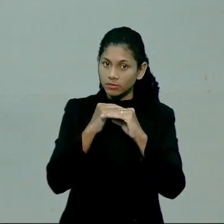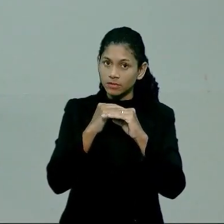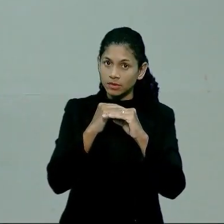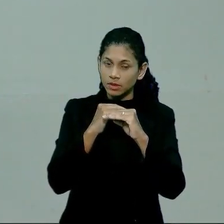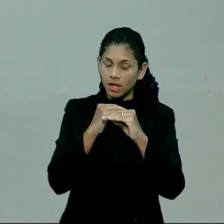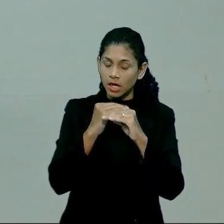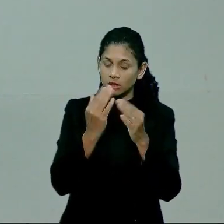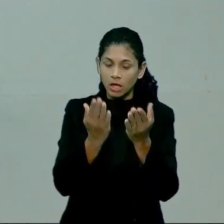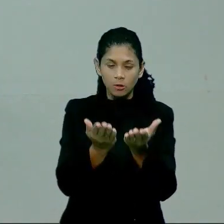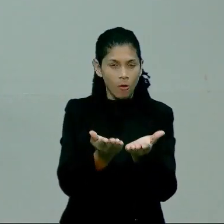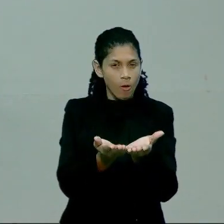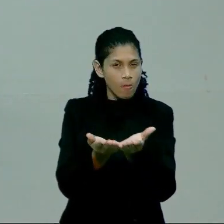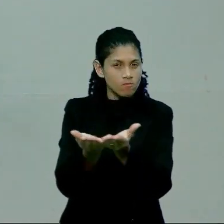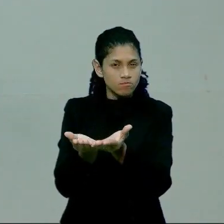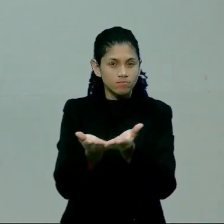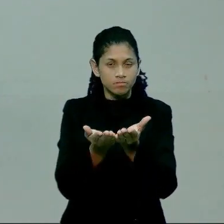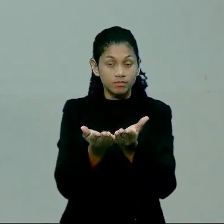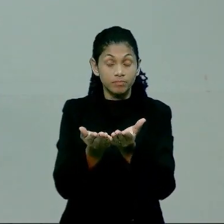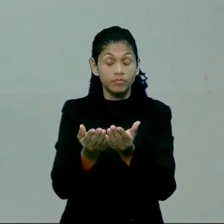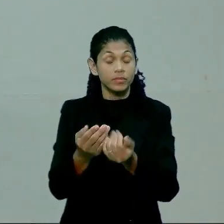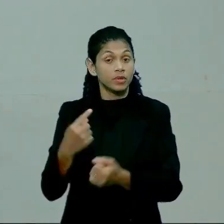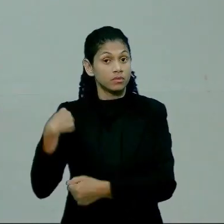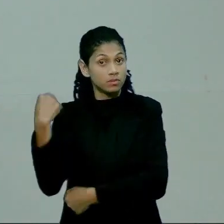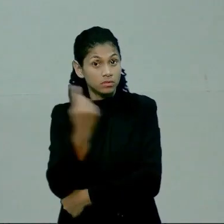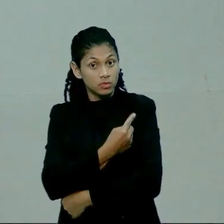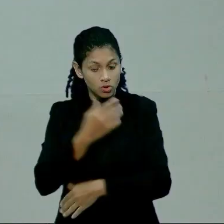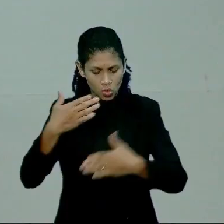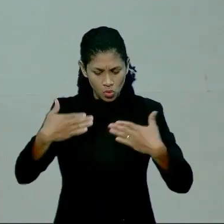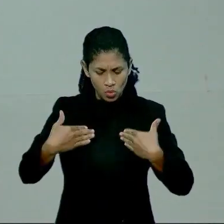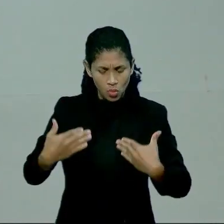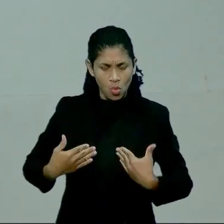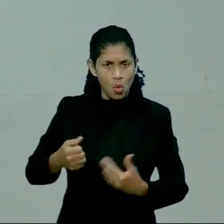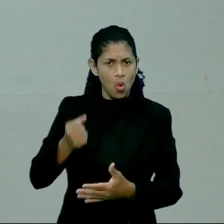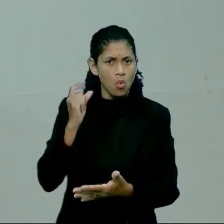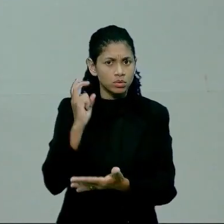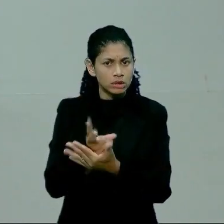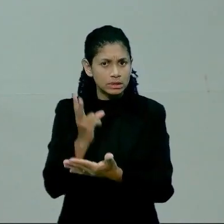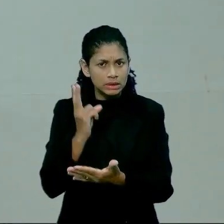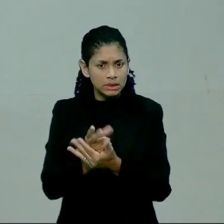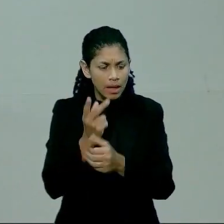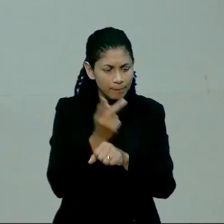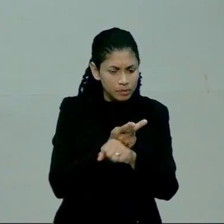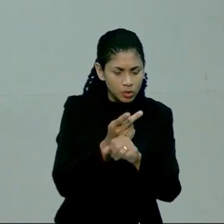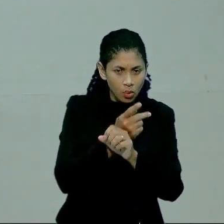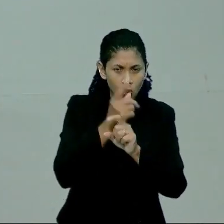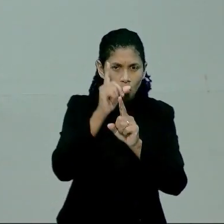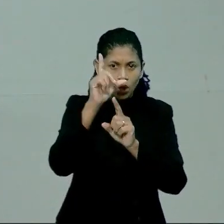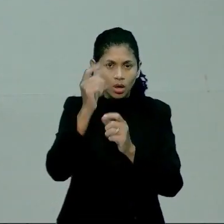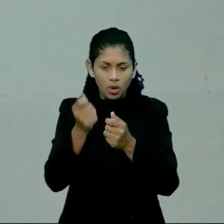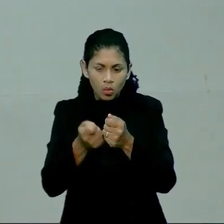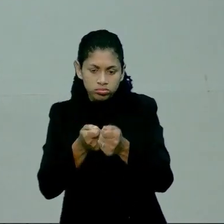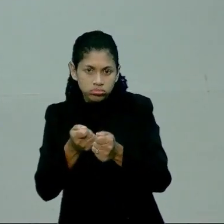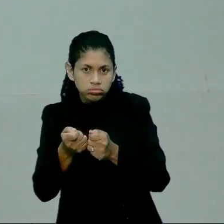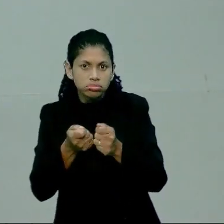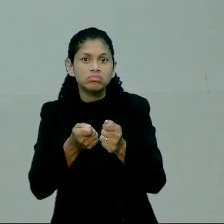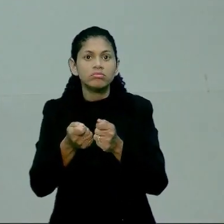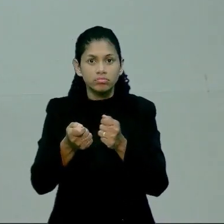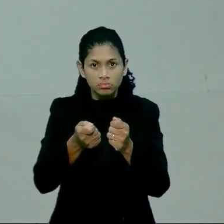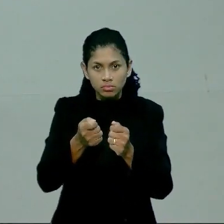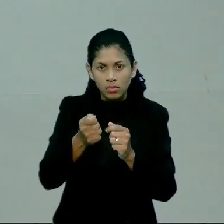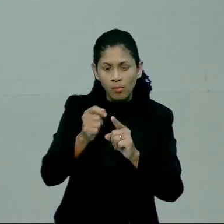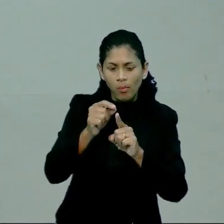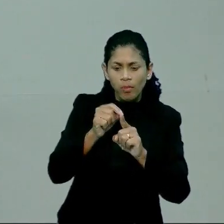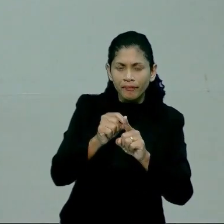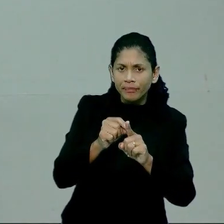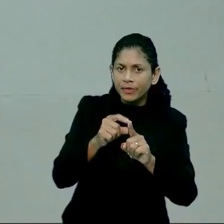Homeostase. Então, sempre o corpo vai estar buscando manter esse equilíbrio. O resultado do músculo, o efeito, né, a fisiologia muscular é o